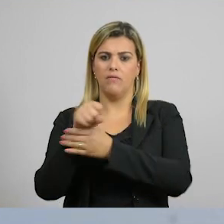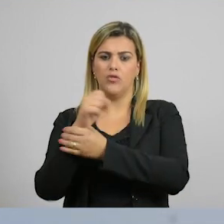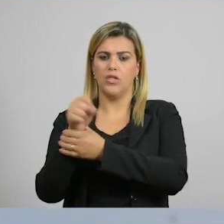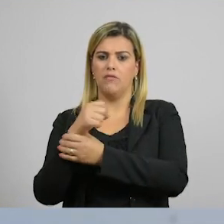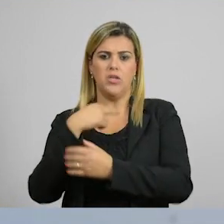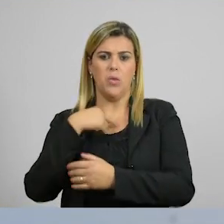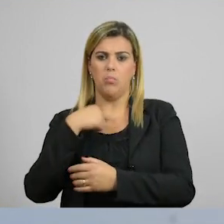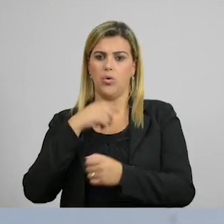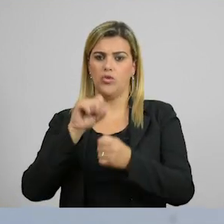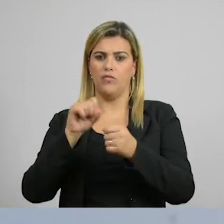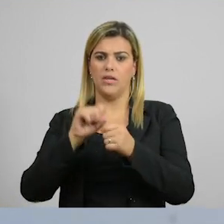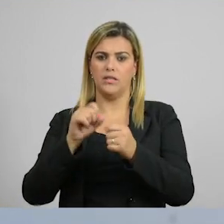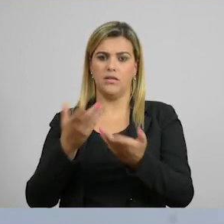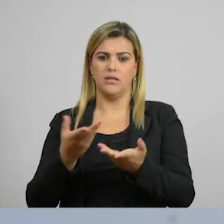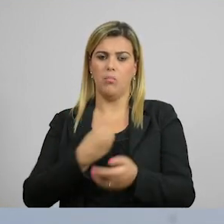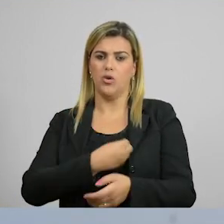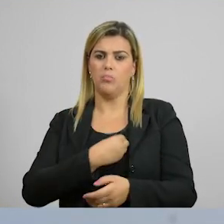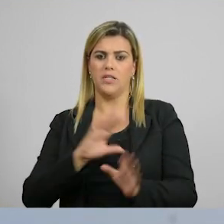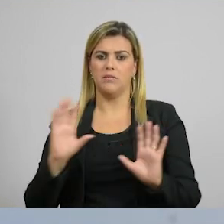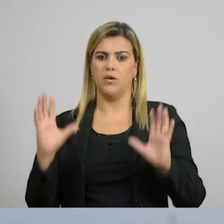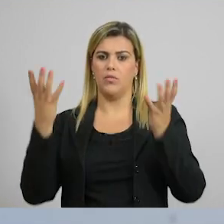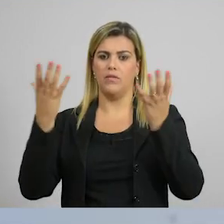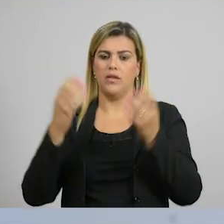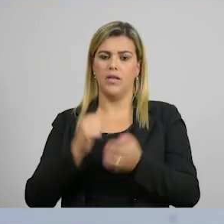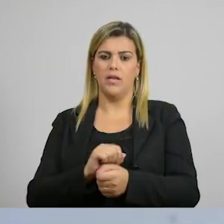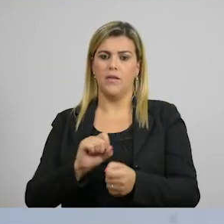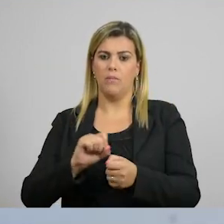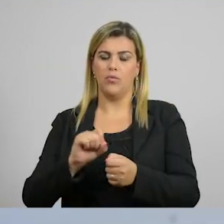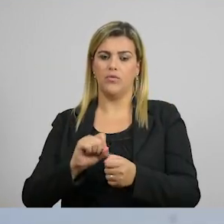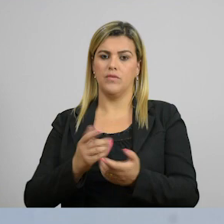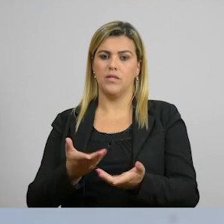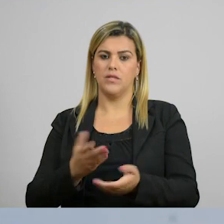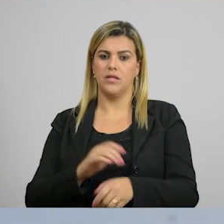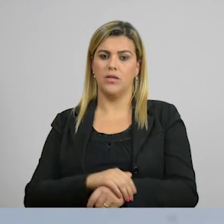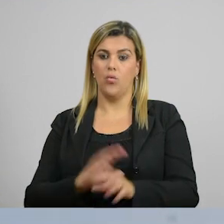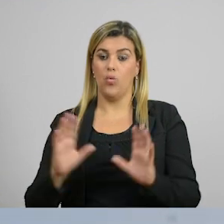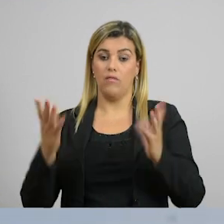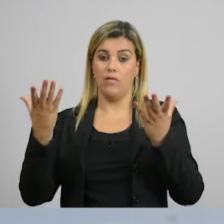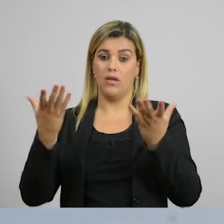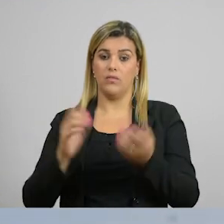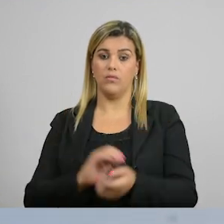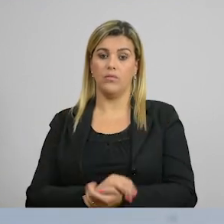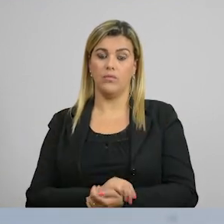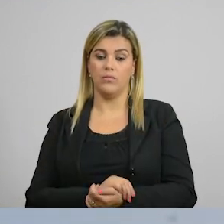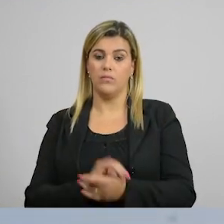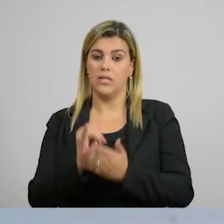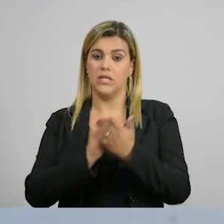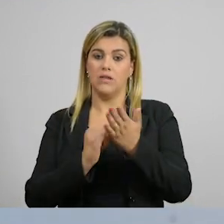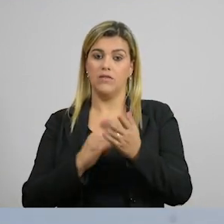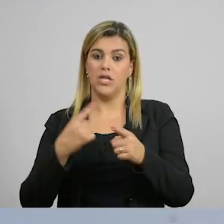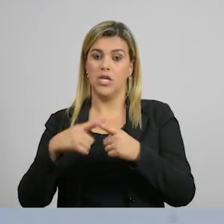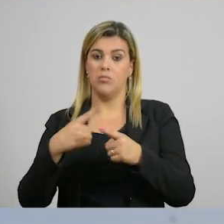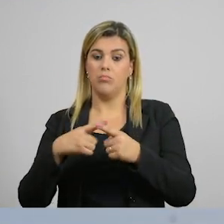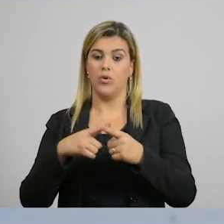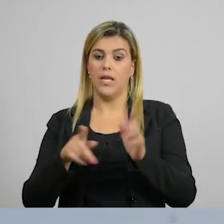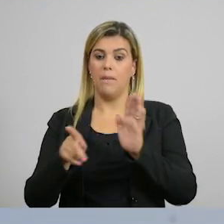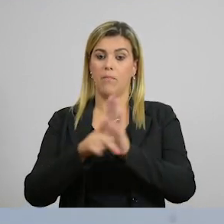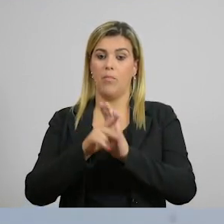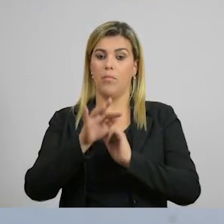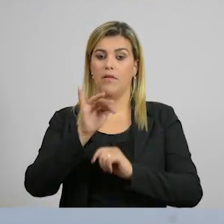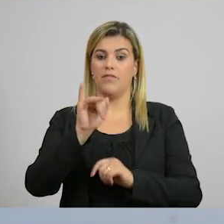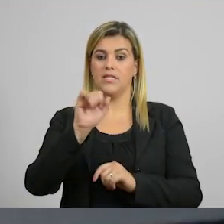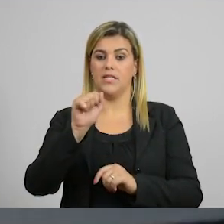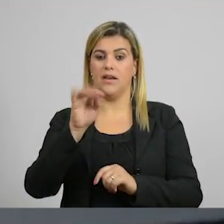que fisioterapeutas não poderiam fazer o tratamento, o evento, se inscrever, porque era